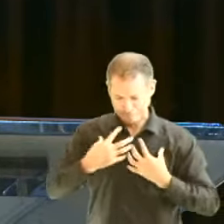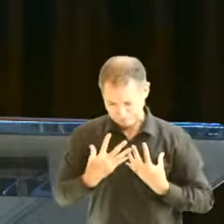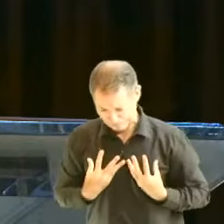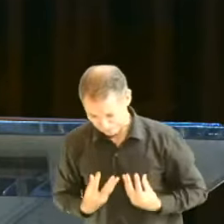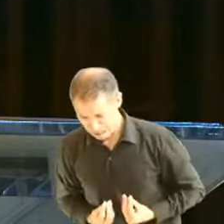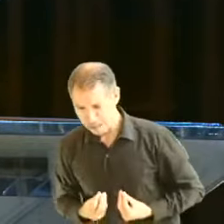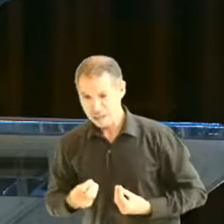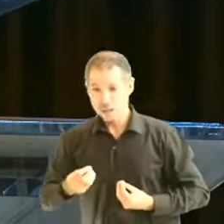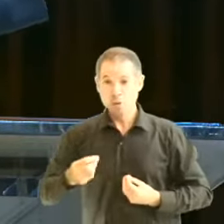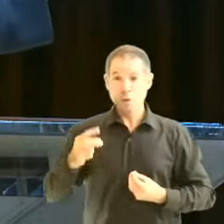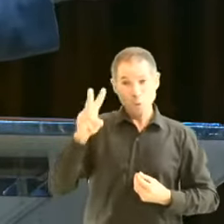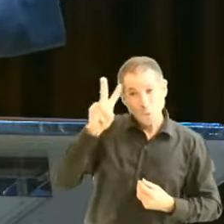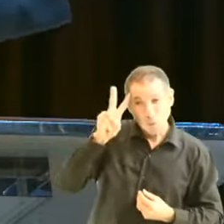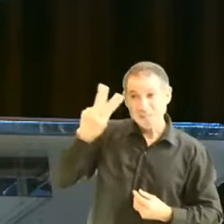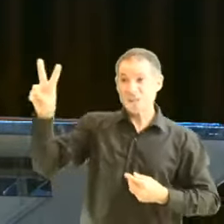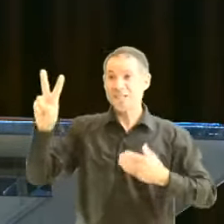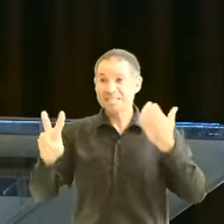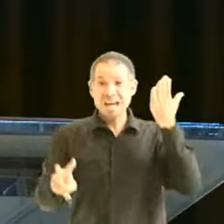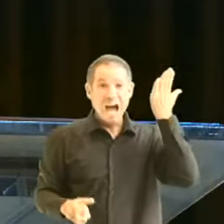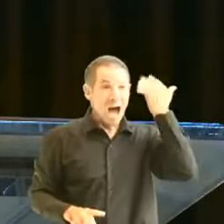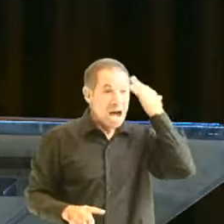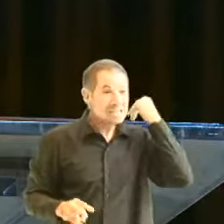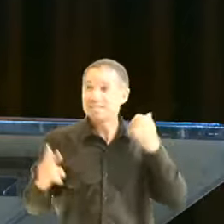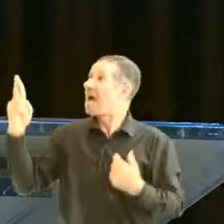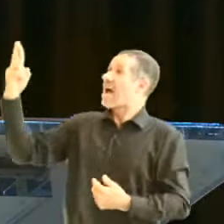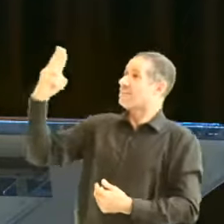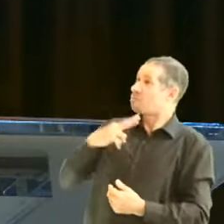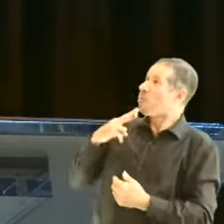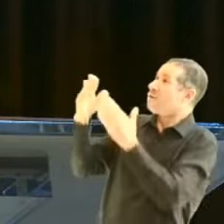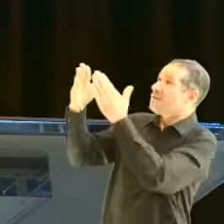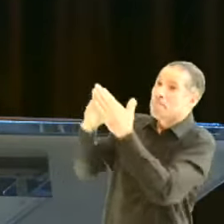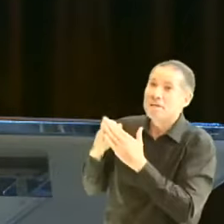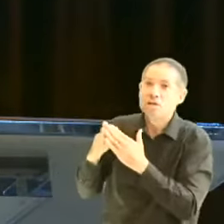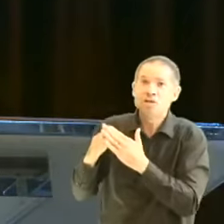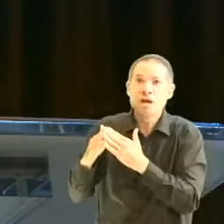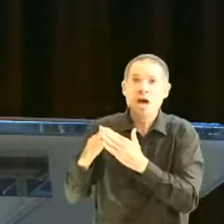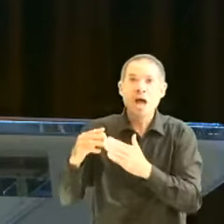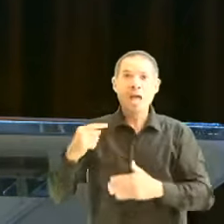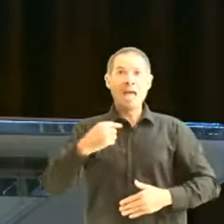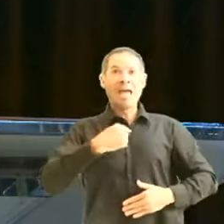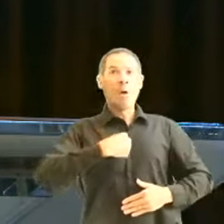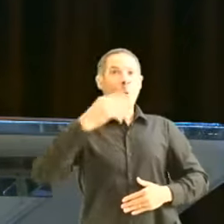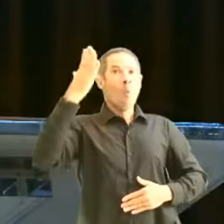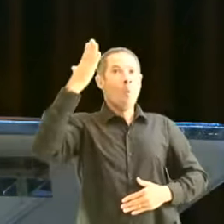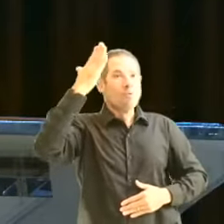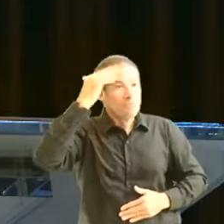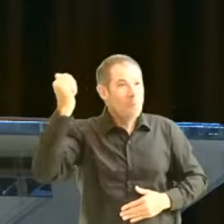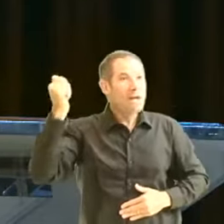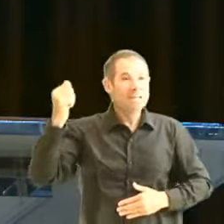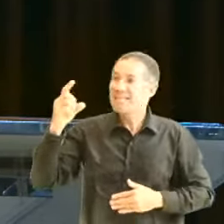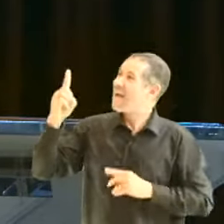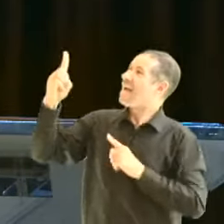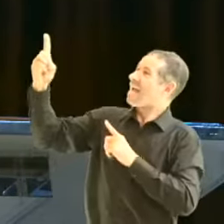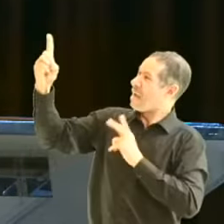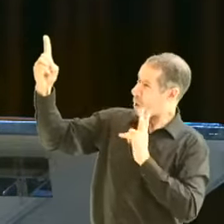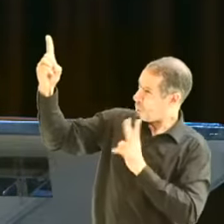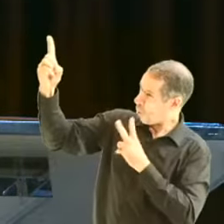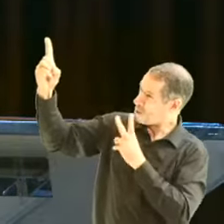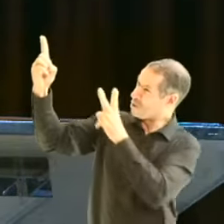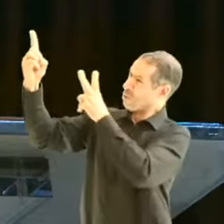2 dias antes mandou a resposta do que eu ia pedir, só para que eu soubesse que Ele continua